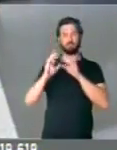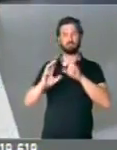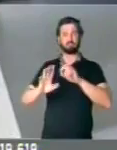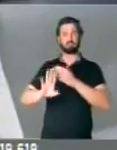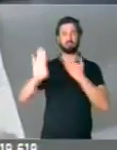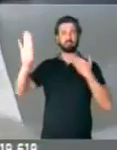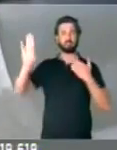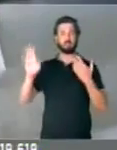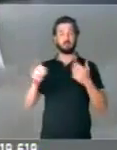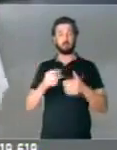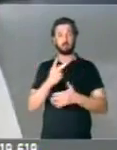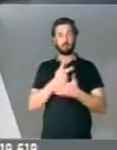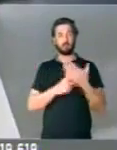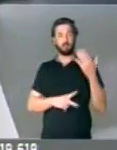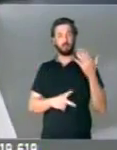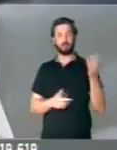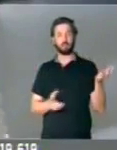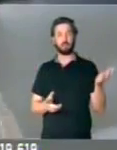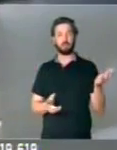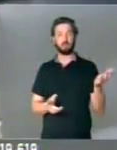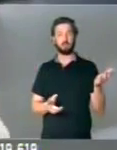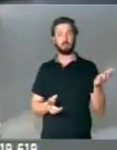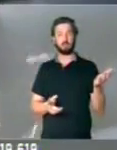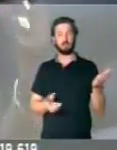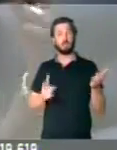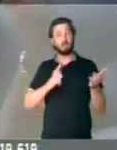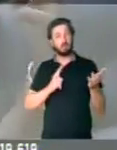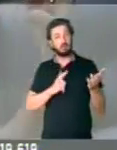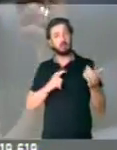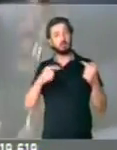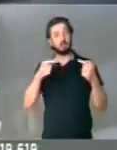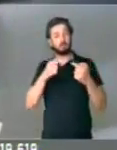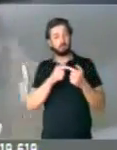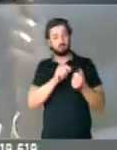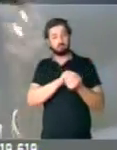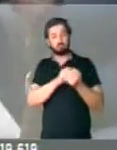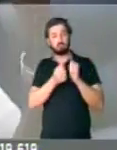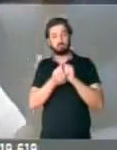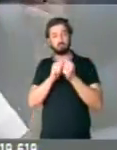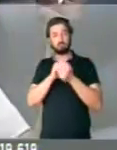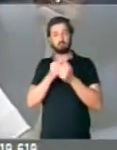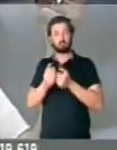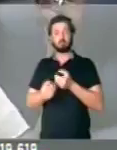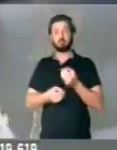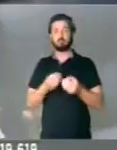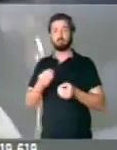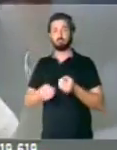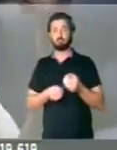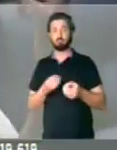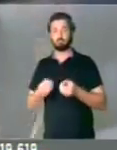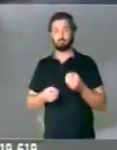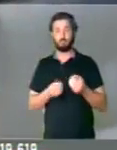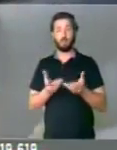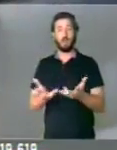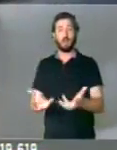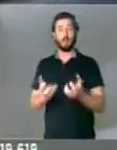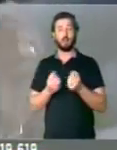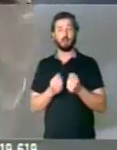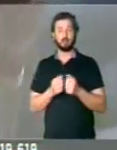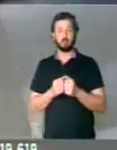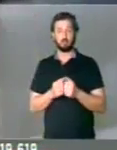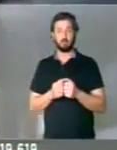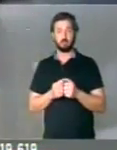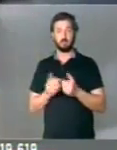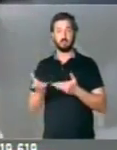tramitação de um projeto que está adequando as condições do atendimento